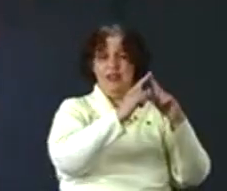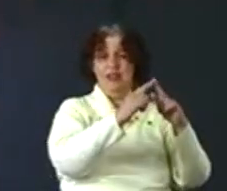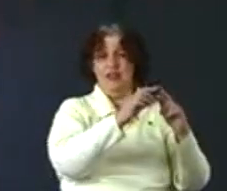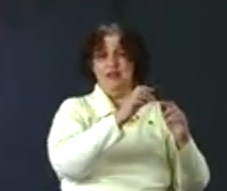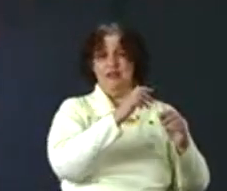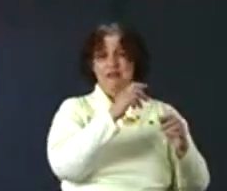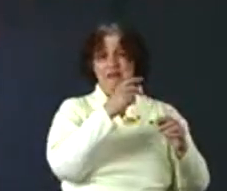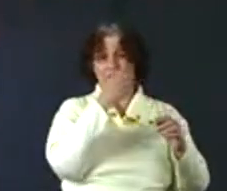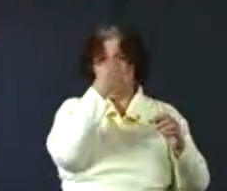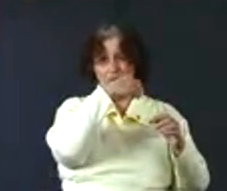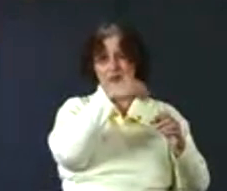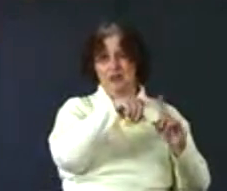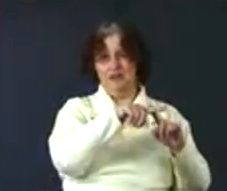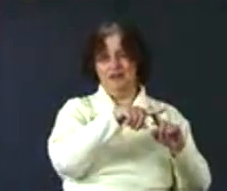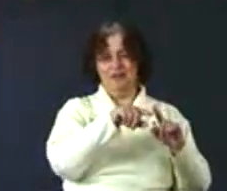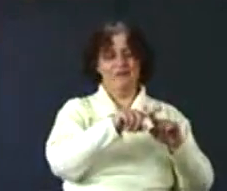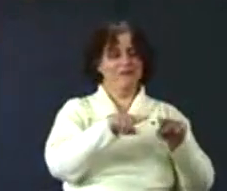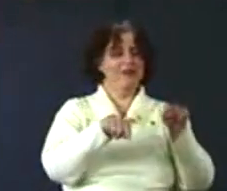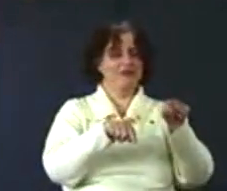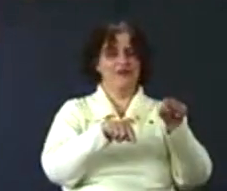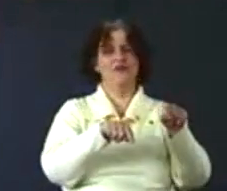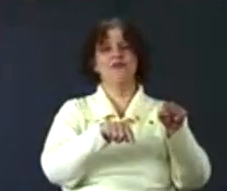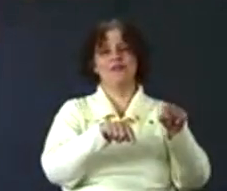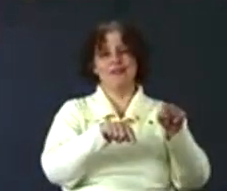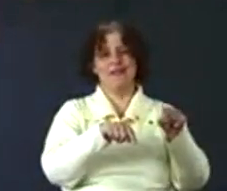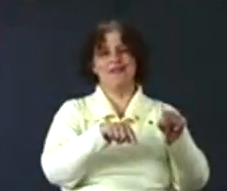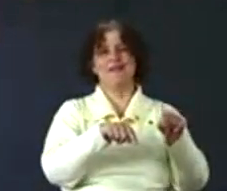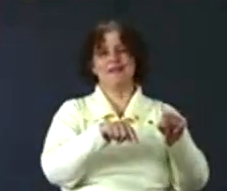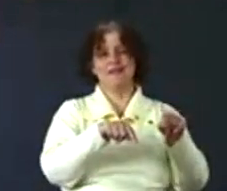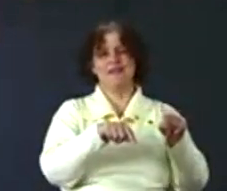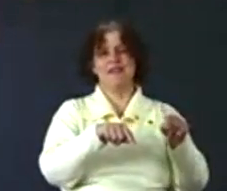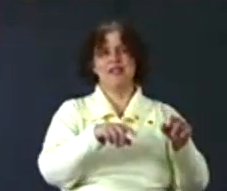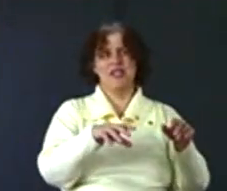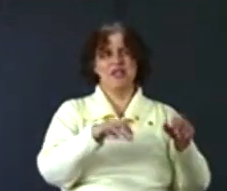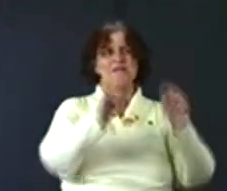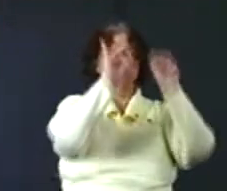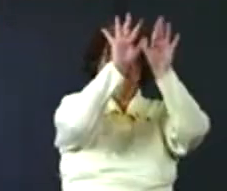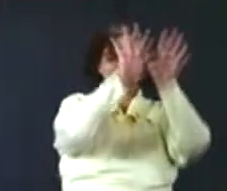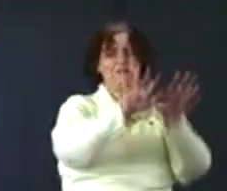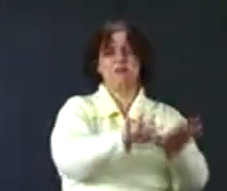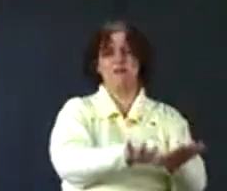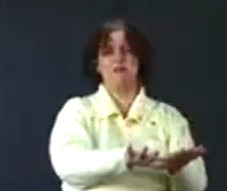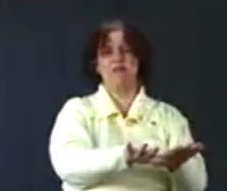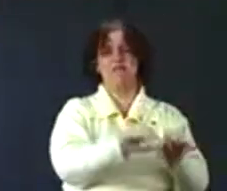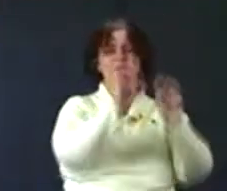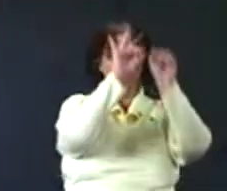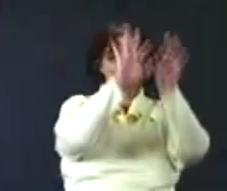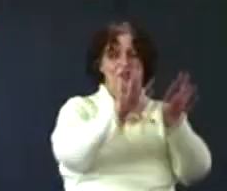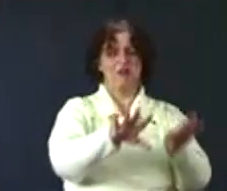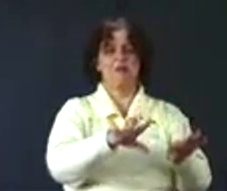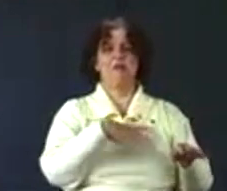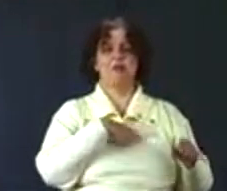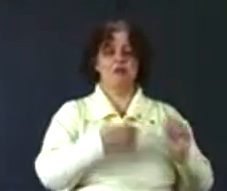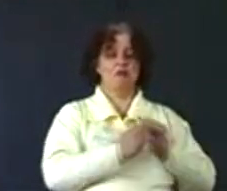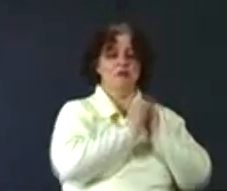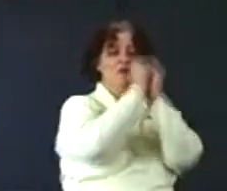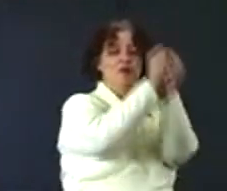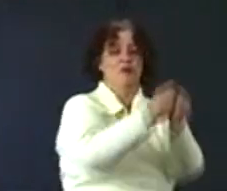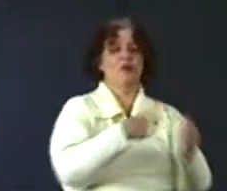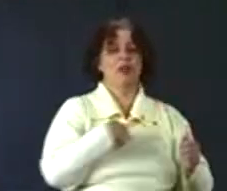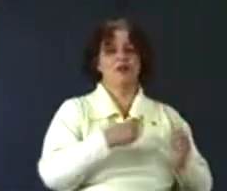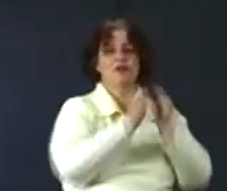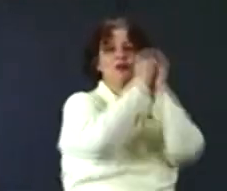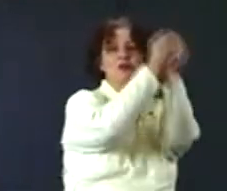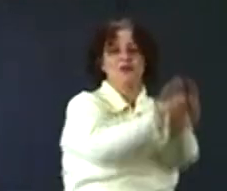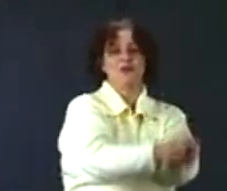mas você é rica. Rica da minha presença, rica da minha convivência, rica da minha proteção,